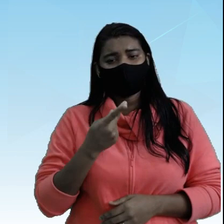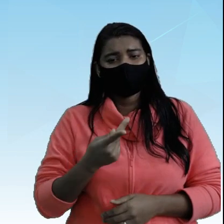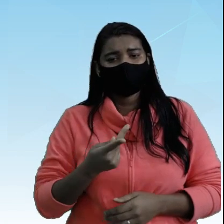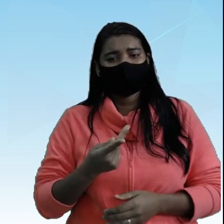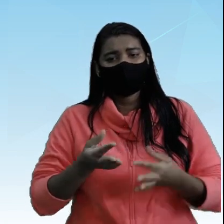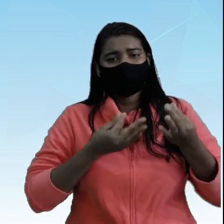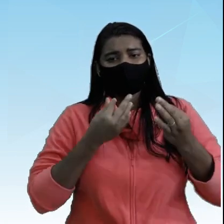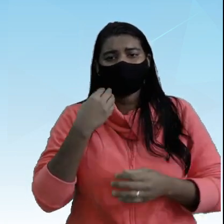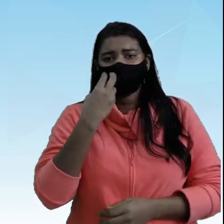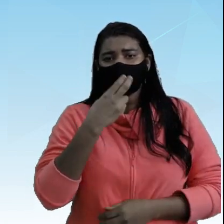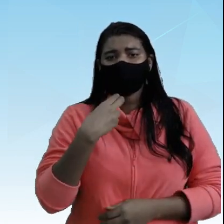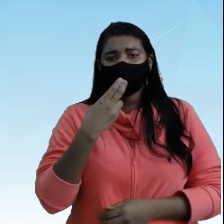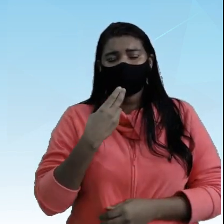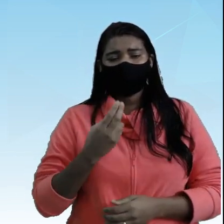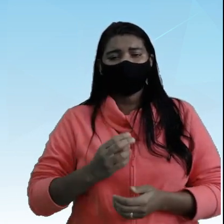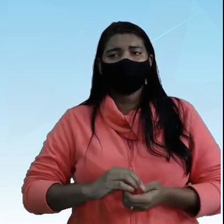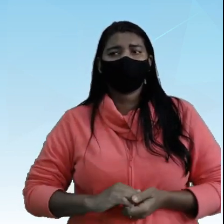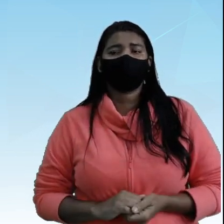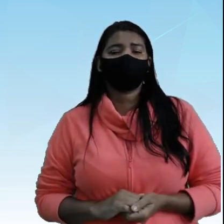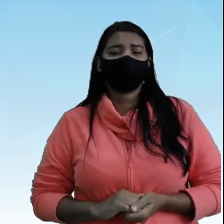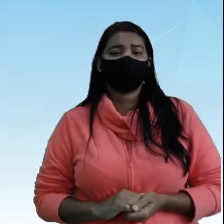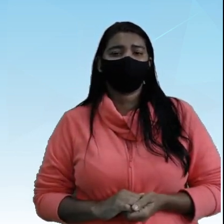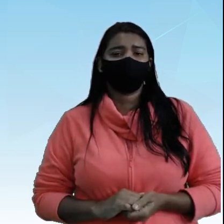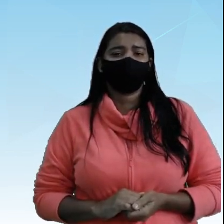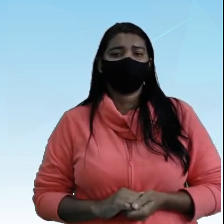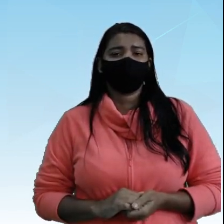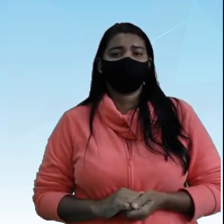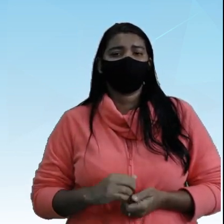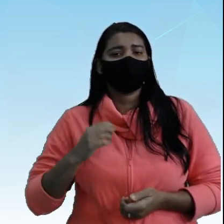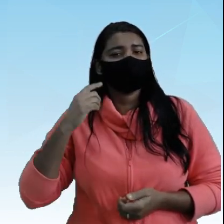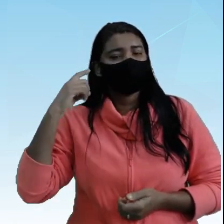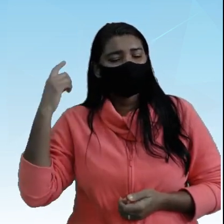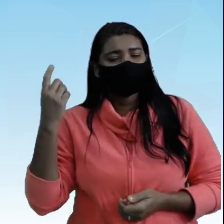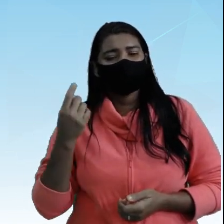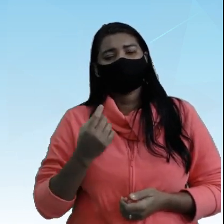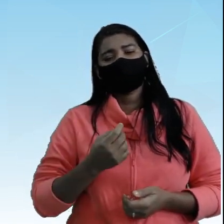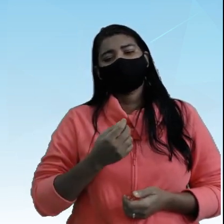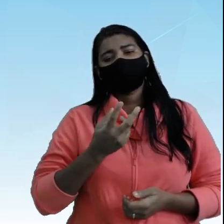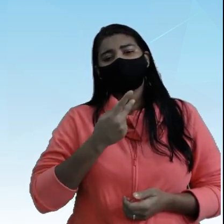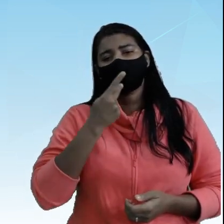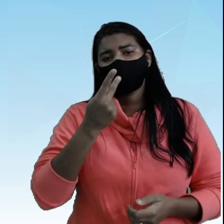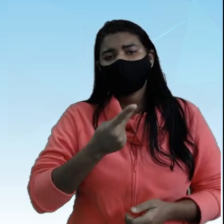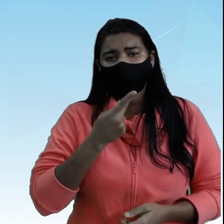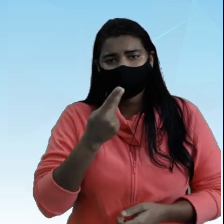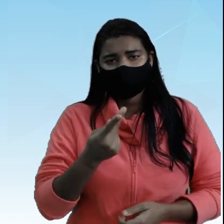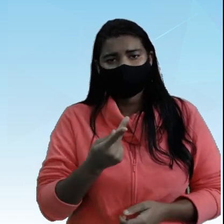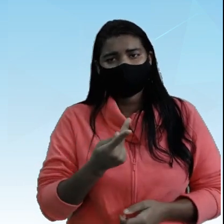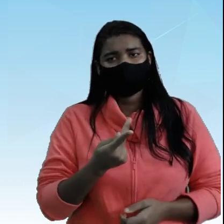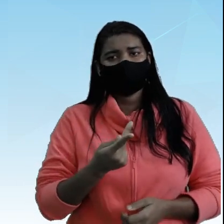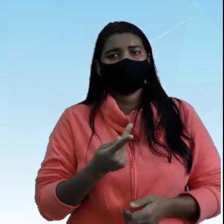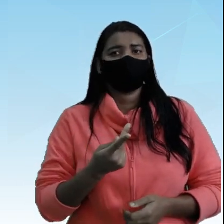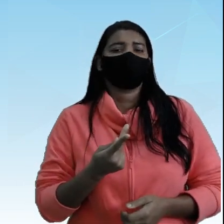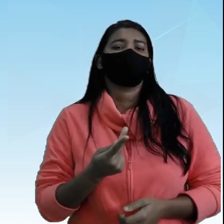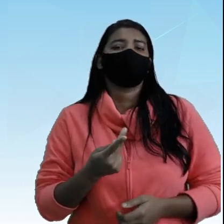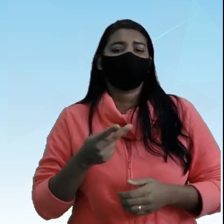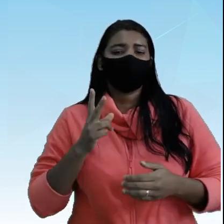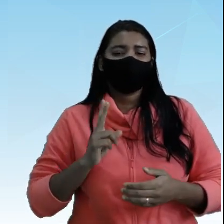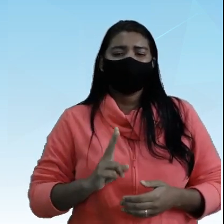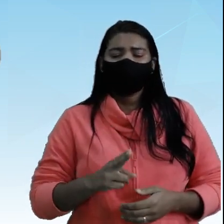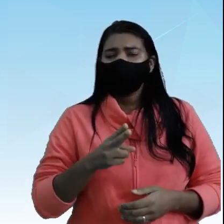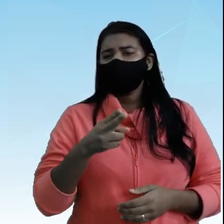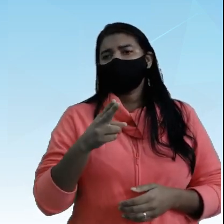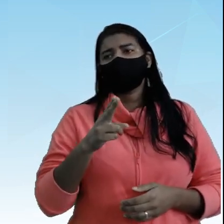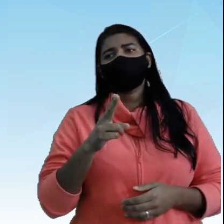discurso oral, você pode aumentar o seu tom de voz, baixar o seu tom de voz, certo? Falar de forma sequenciada,